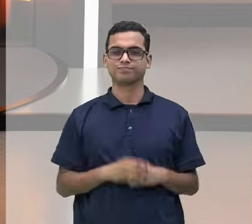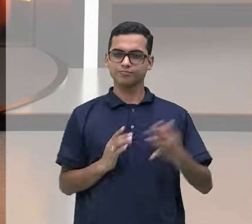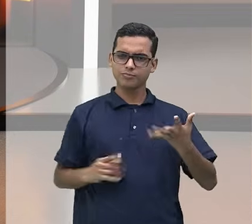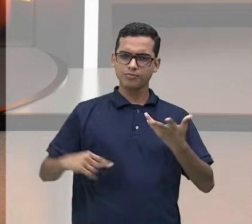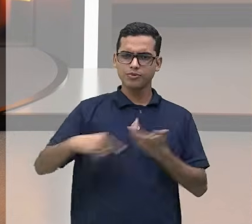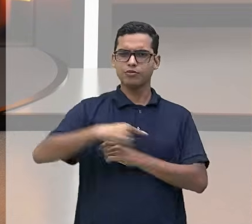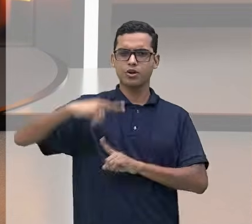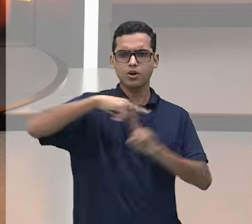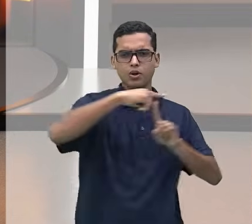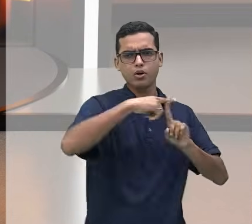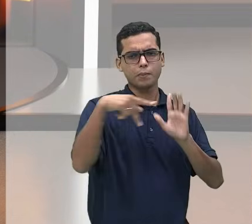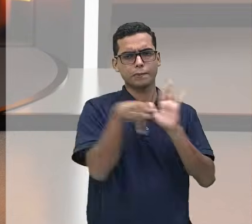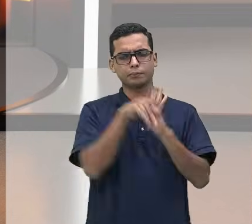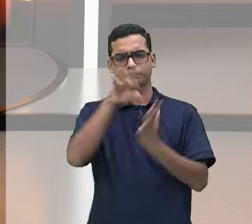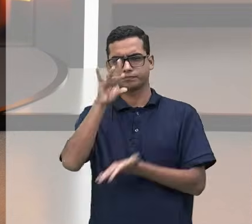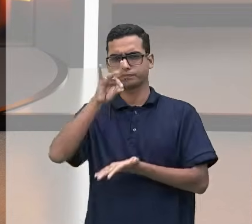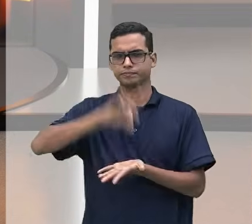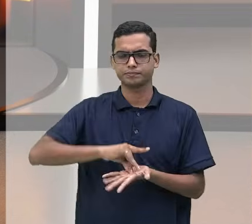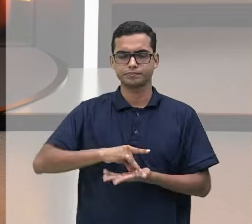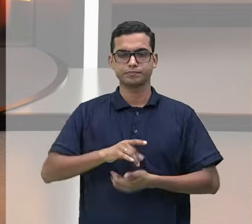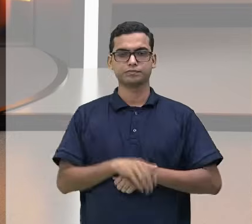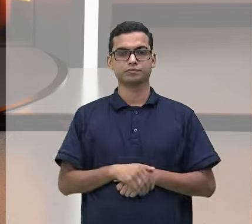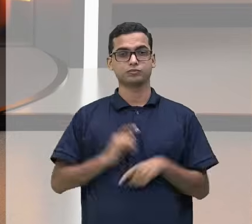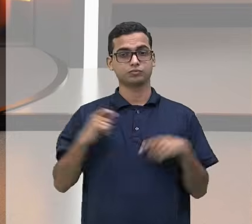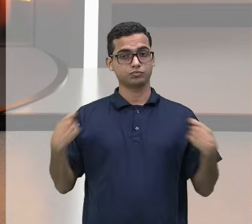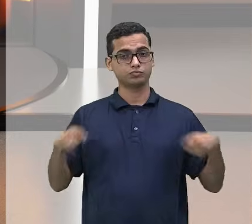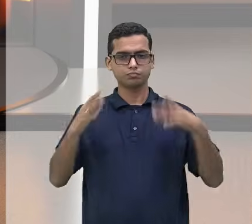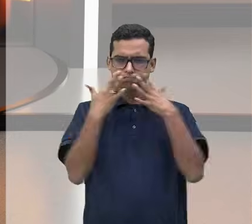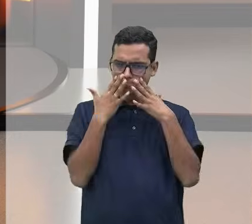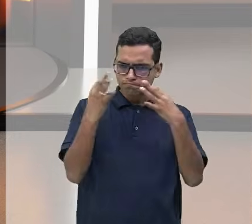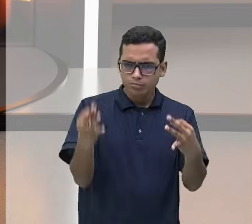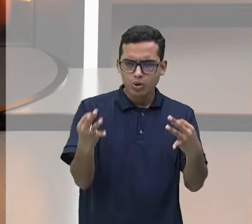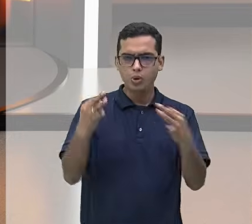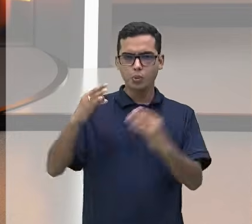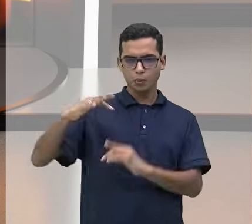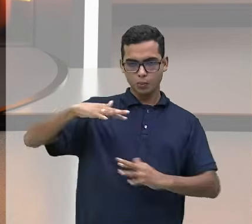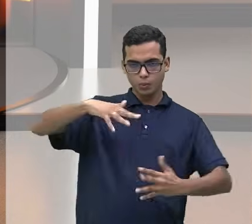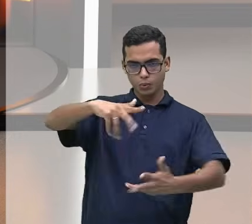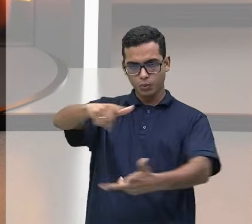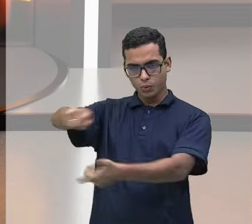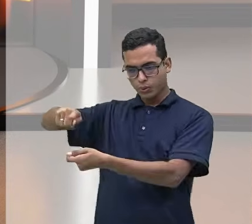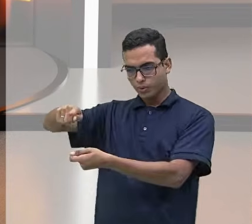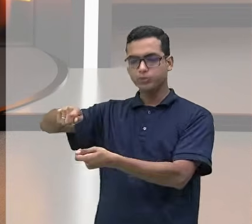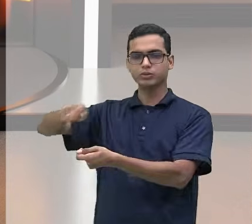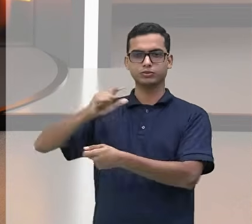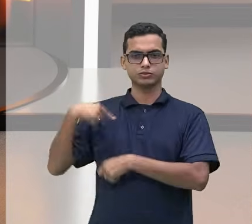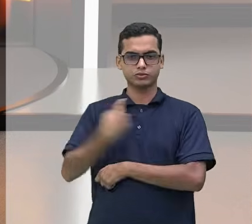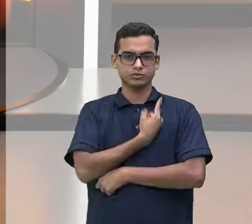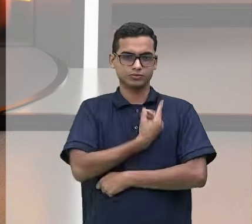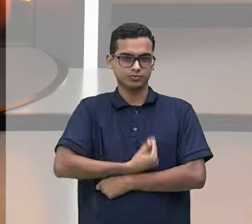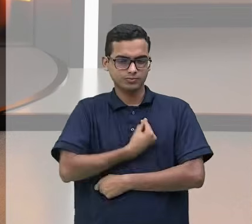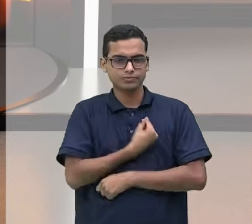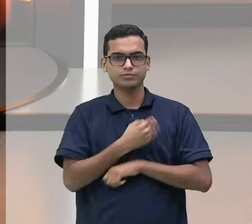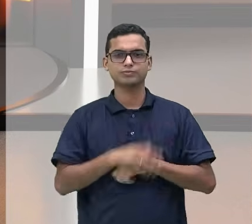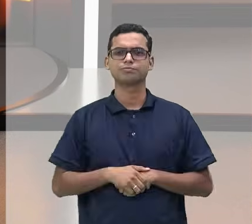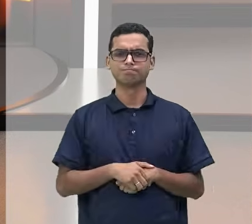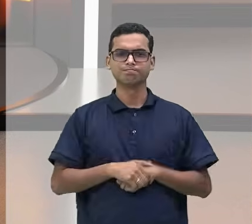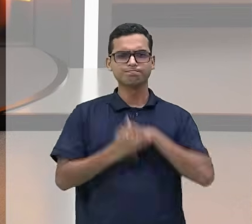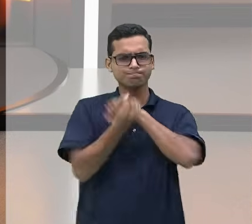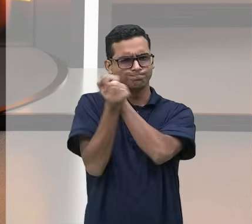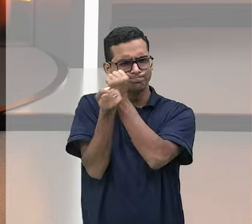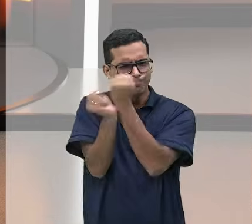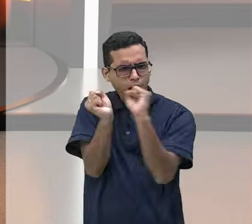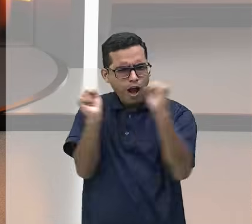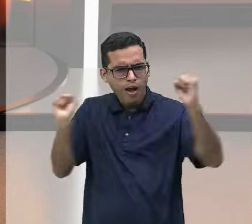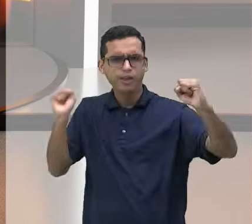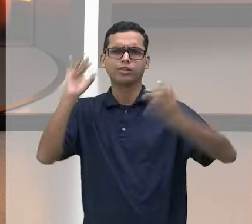orientação, tá? E uma coisa que a gente tem que prestar muito atenção, nosso planeta, gente, o planeta Terra, ele é gigantesco, né? Em